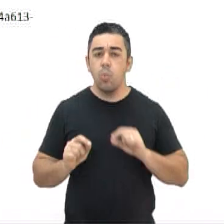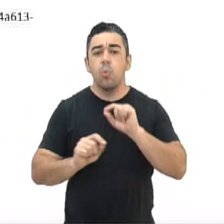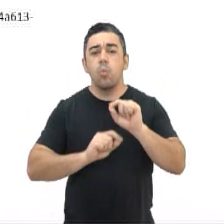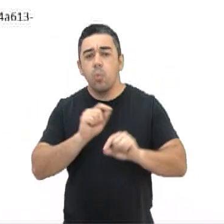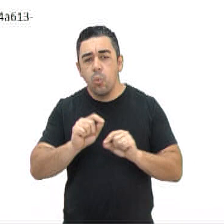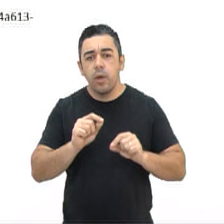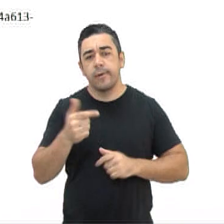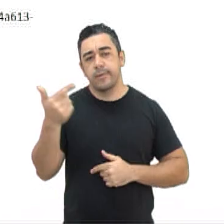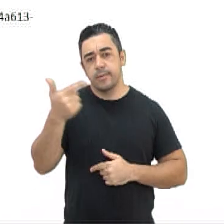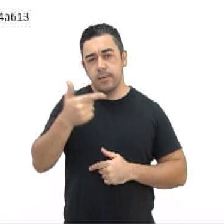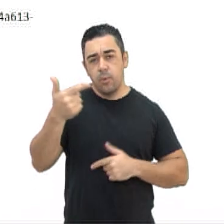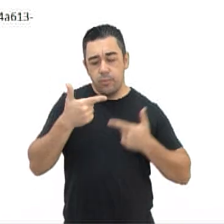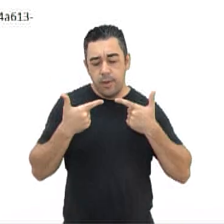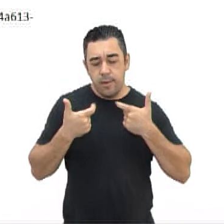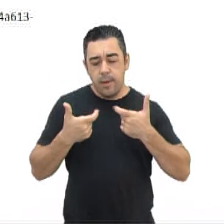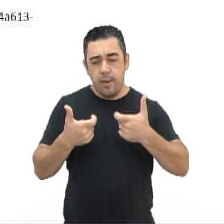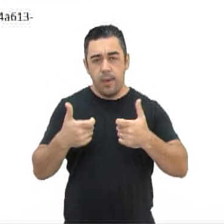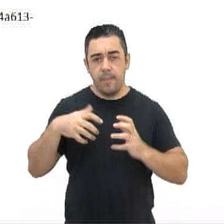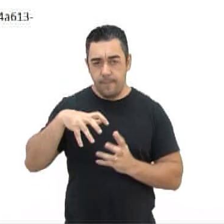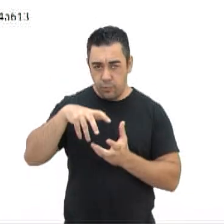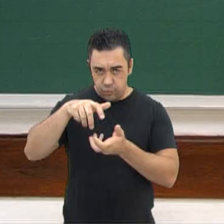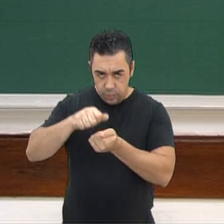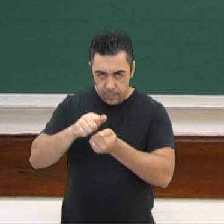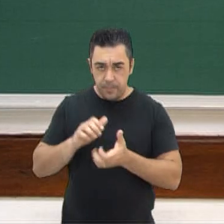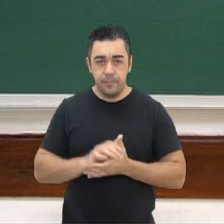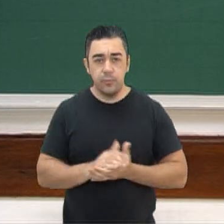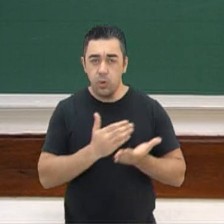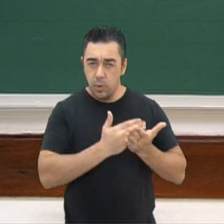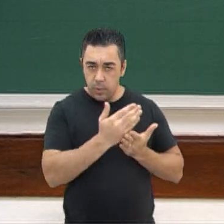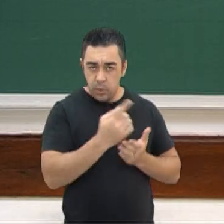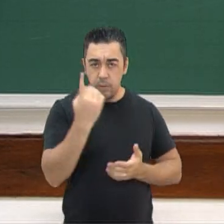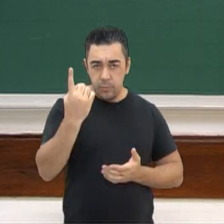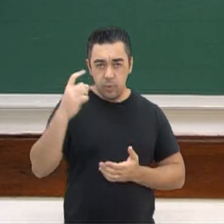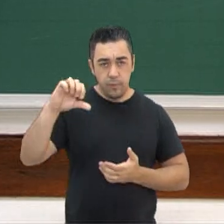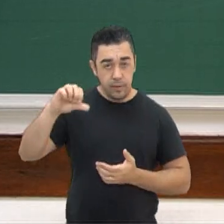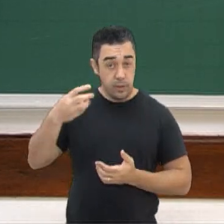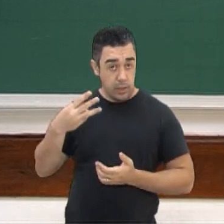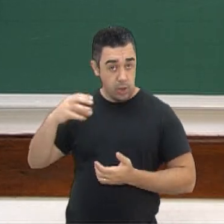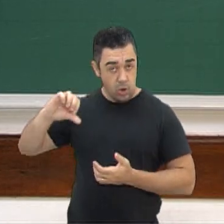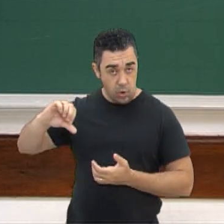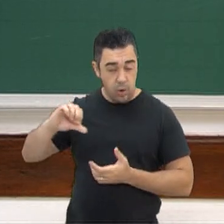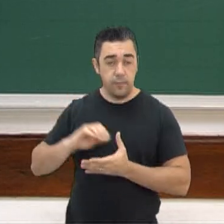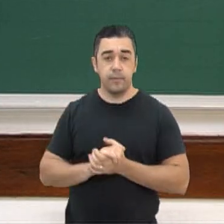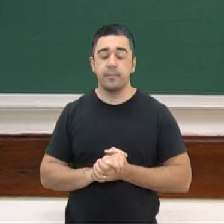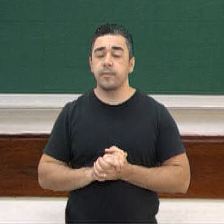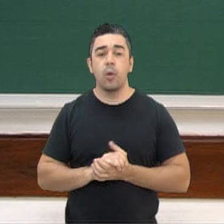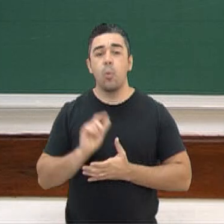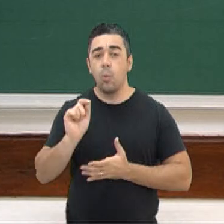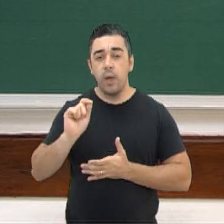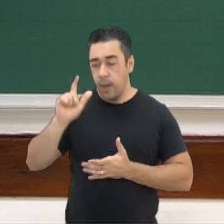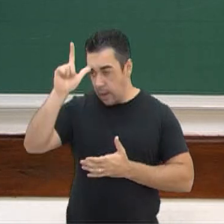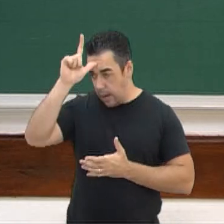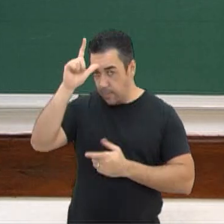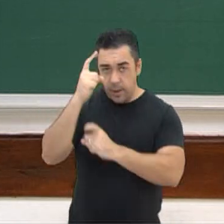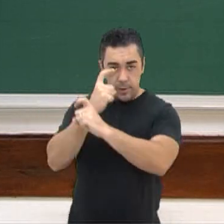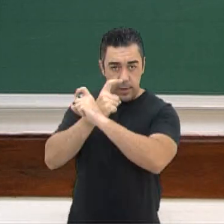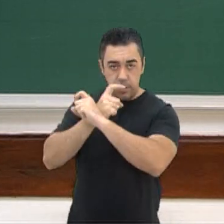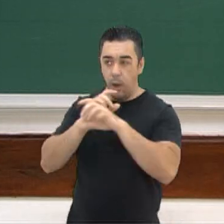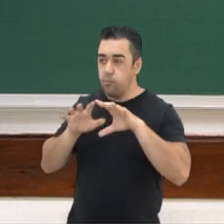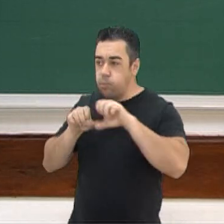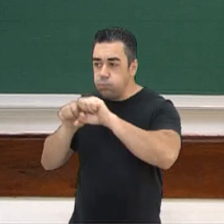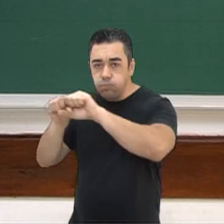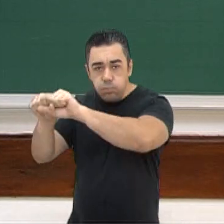a Segunda Guerra Mundial. Ela teve início em 1939, com a invasão pela Alemanha nazista na